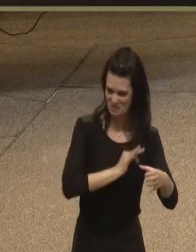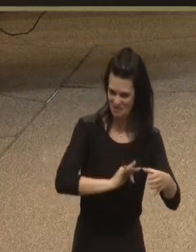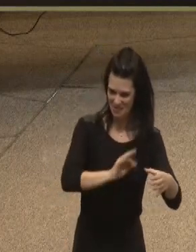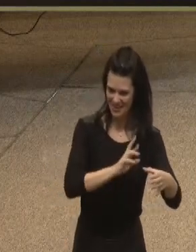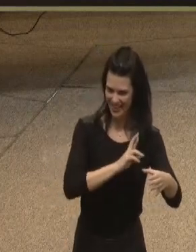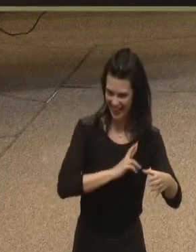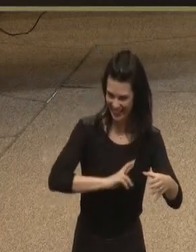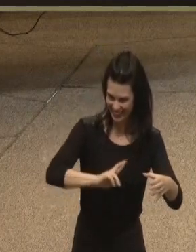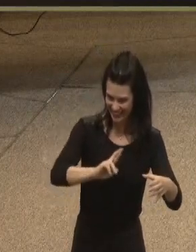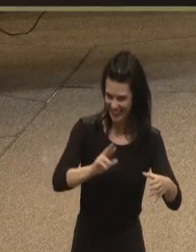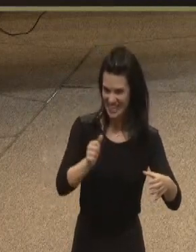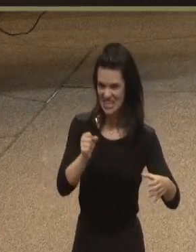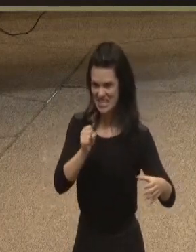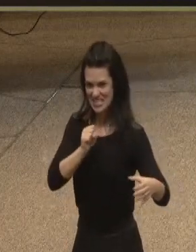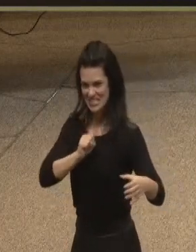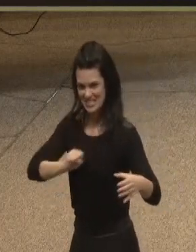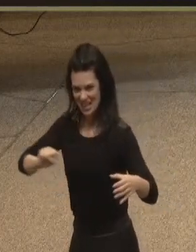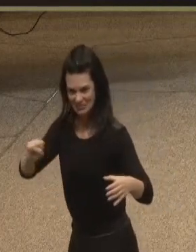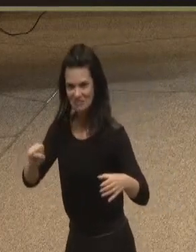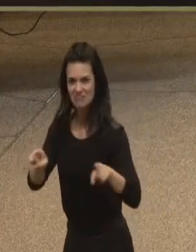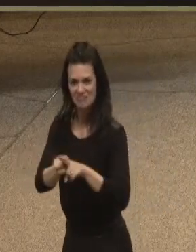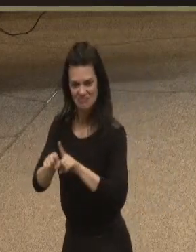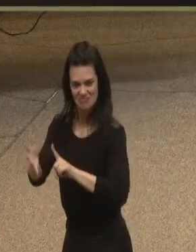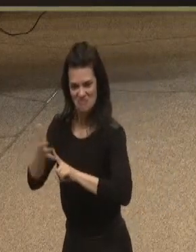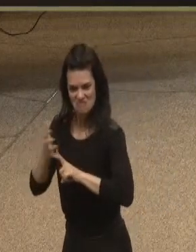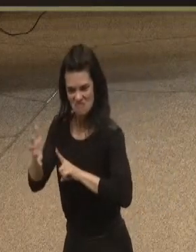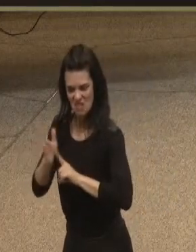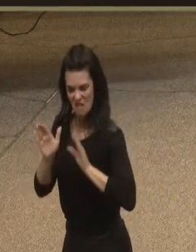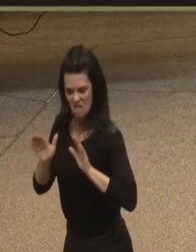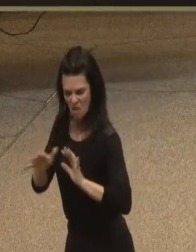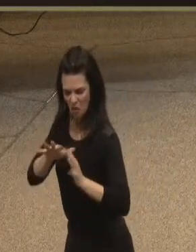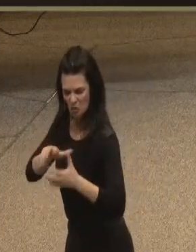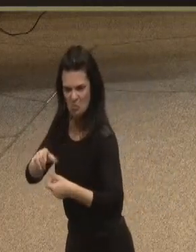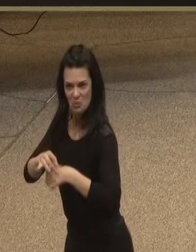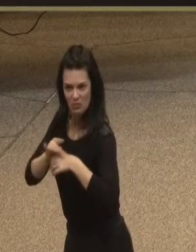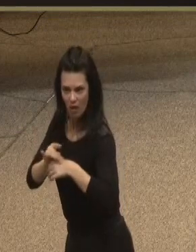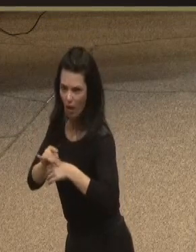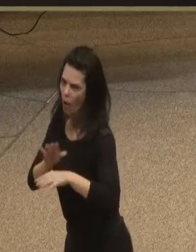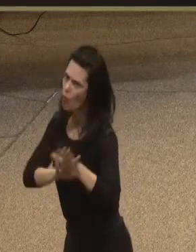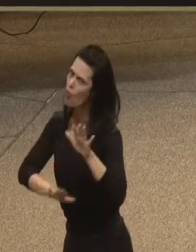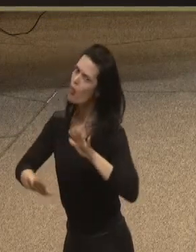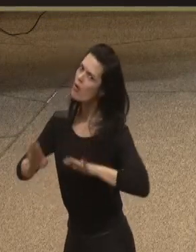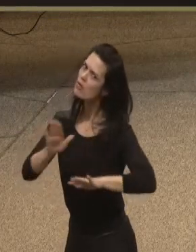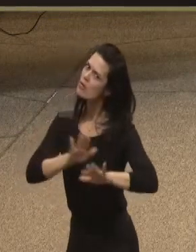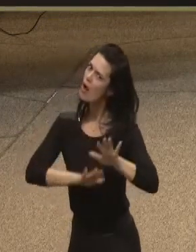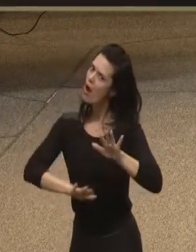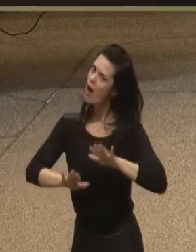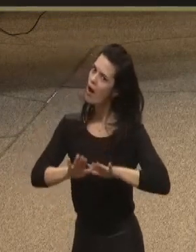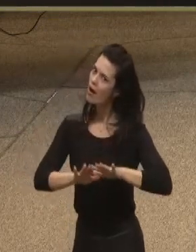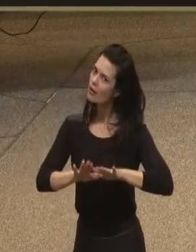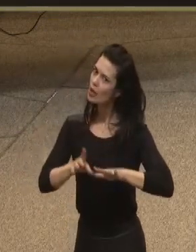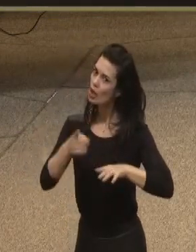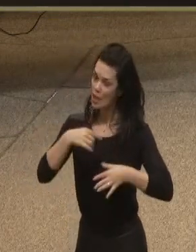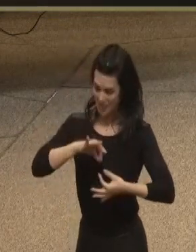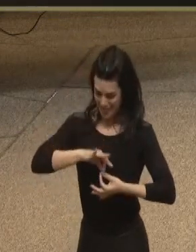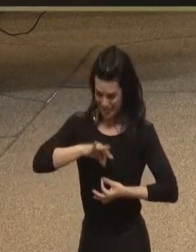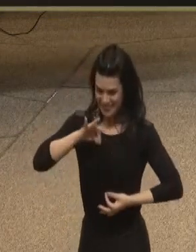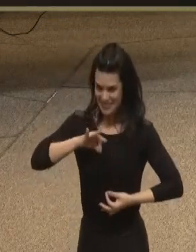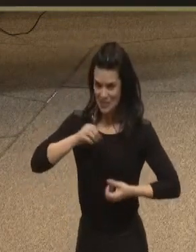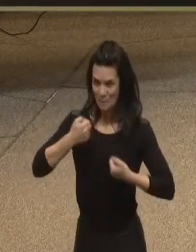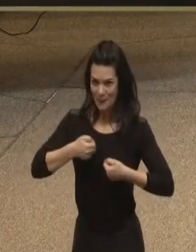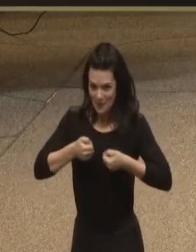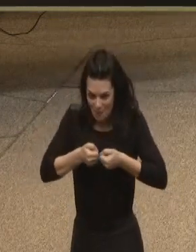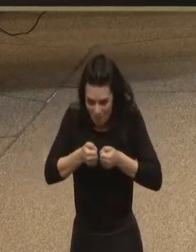palavra é para mim e é para você hoje. Que os nossos ouvidos espirituais estejam abertos, que